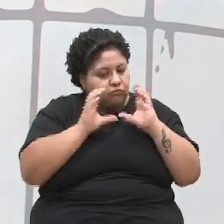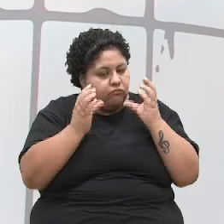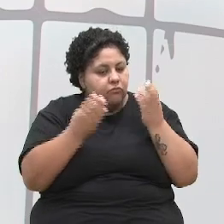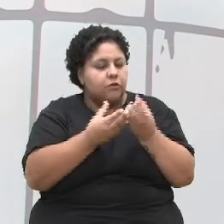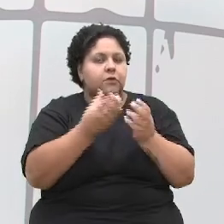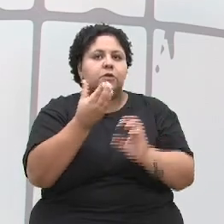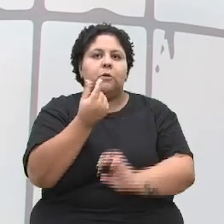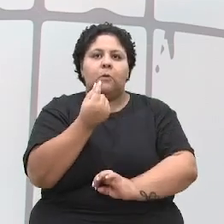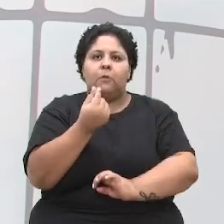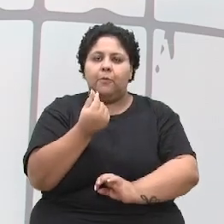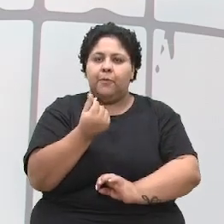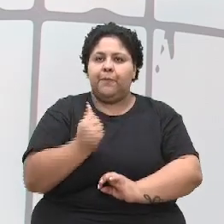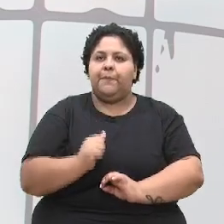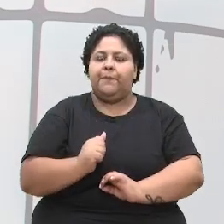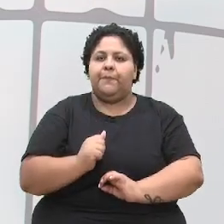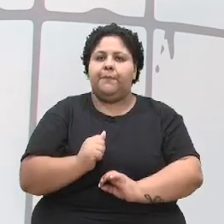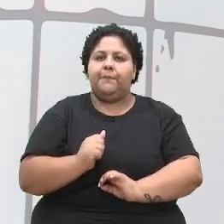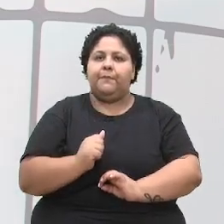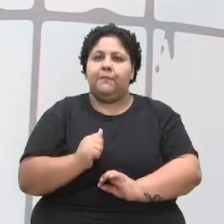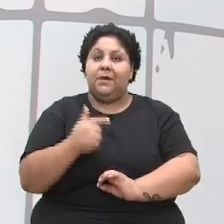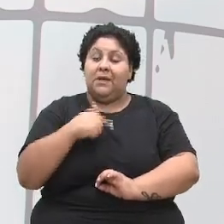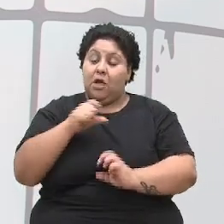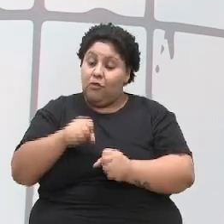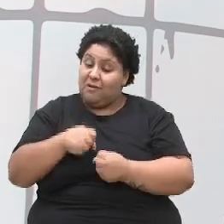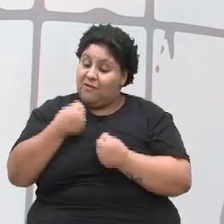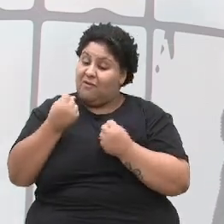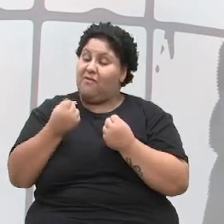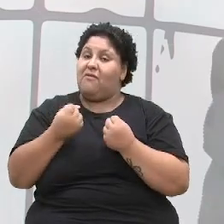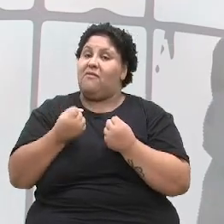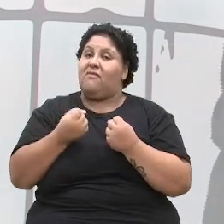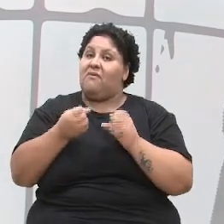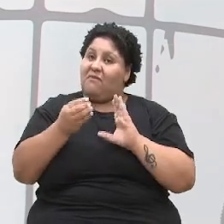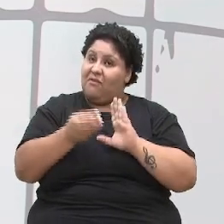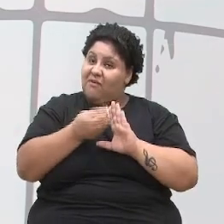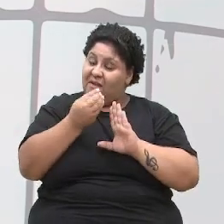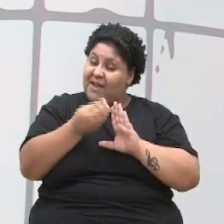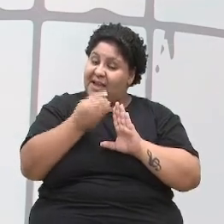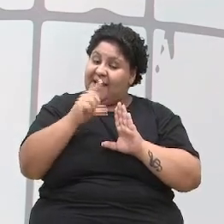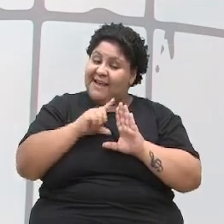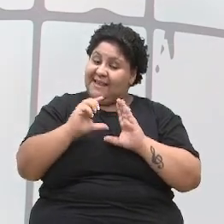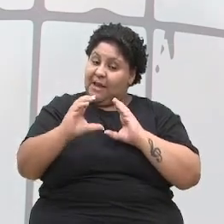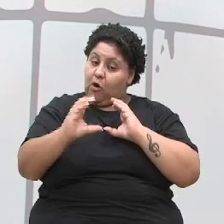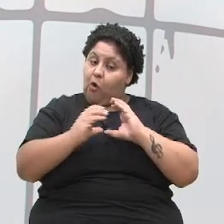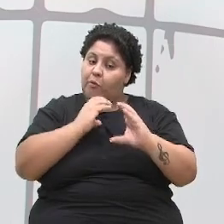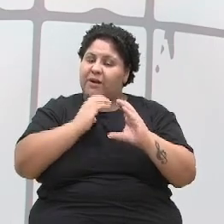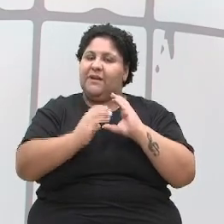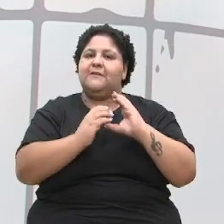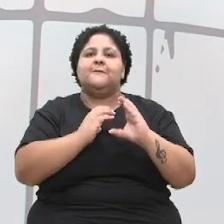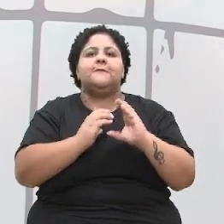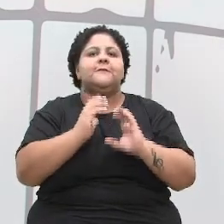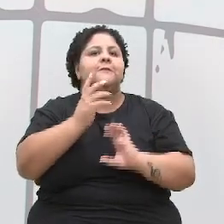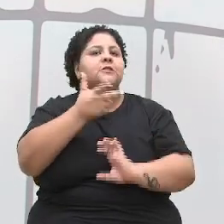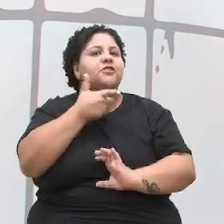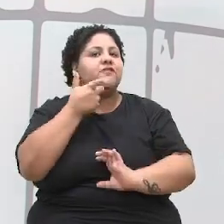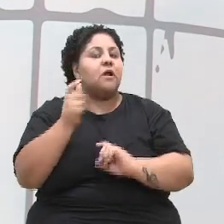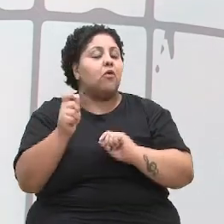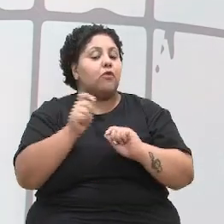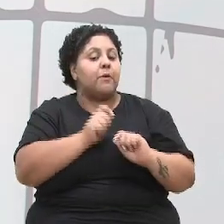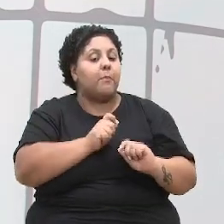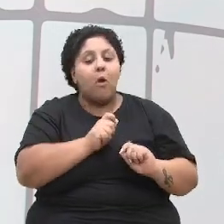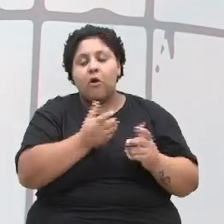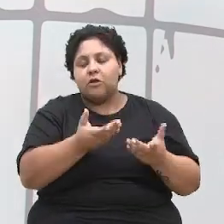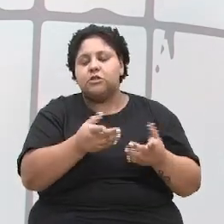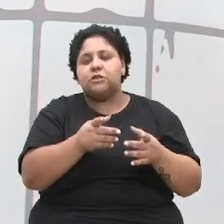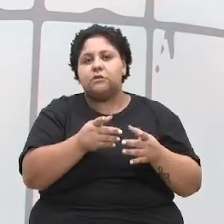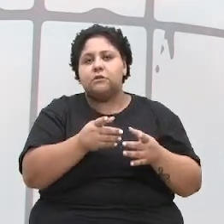recursos, eu defendo um orçamento comunitário que tenha uma comunicação de falar aquilo que é possível, aquilo que não é